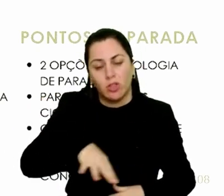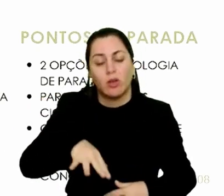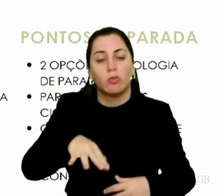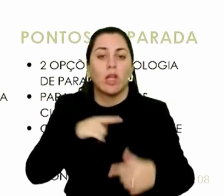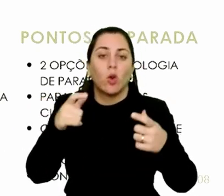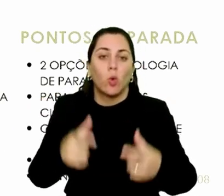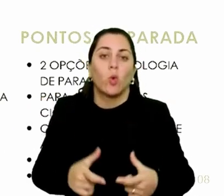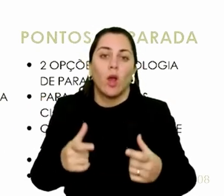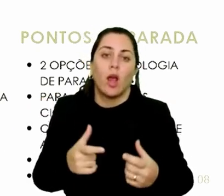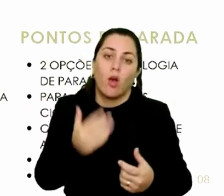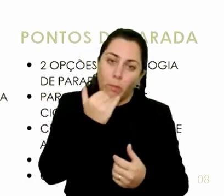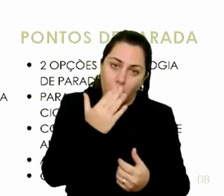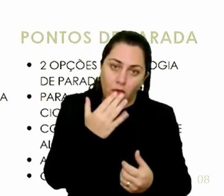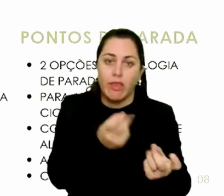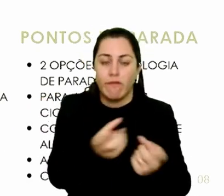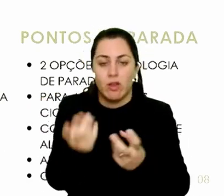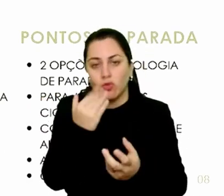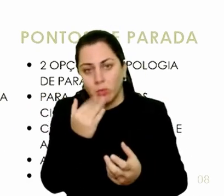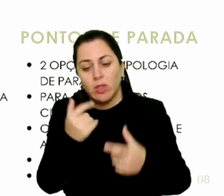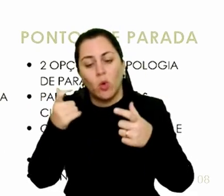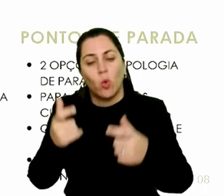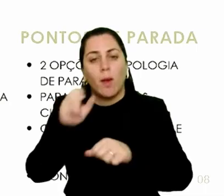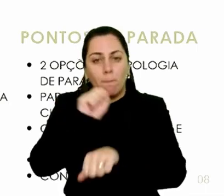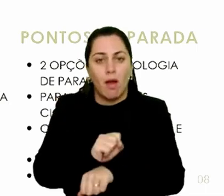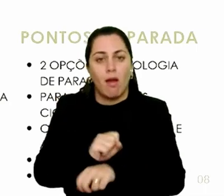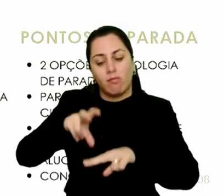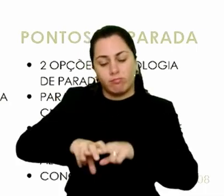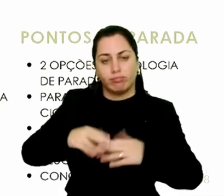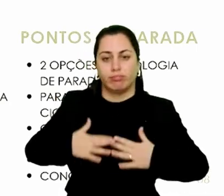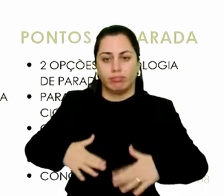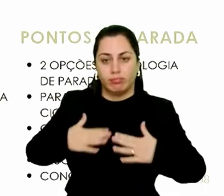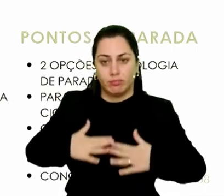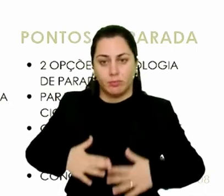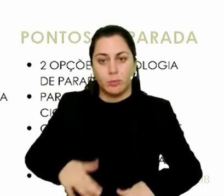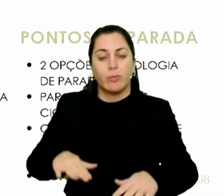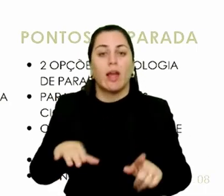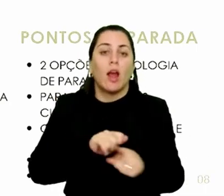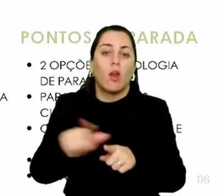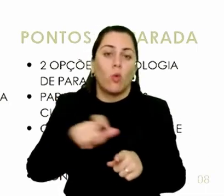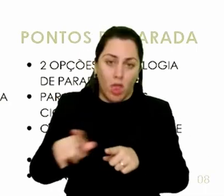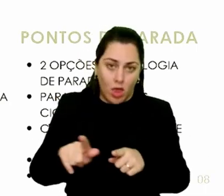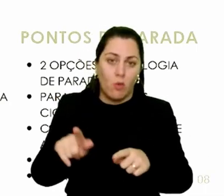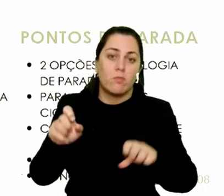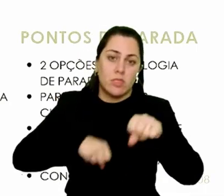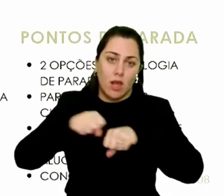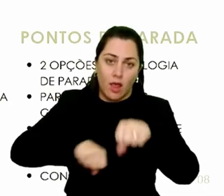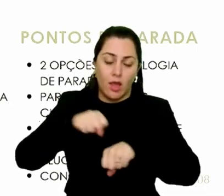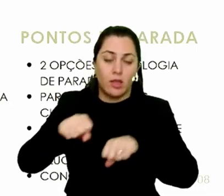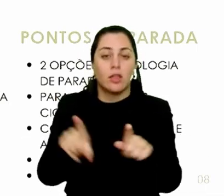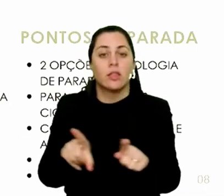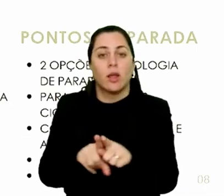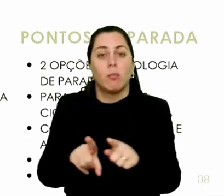de quiosque, de alimentação, um ponto de parada, de descanso, aluguel de bicicleta e até